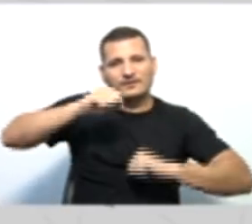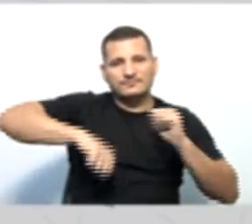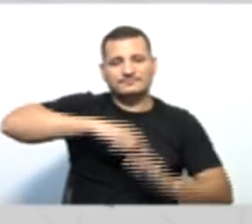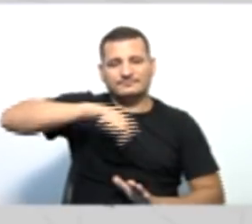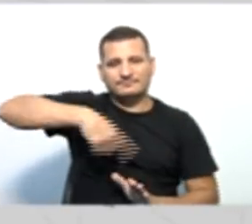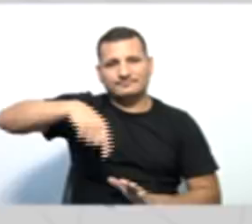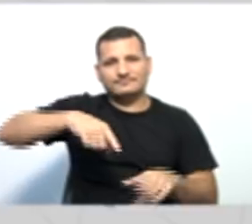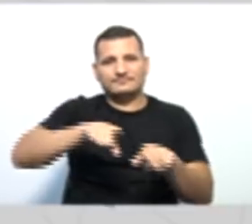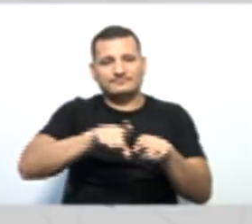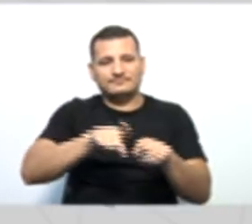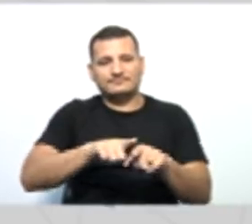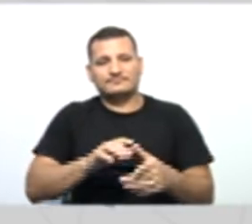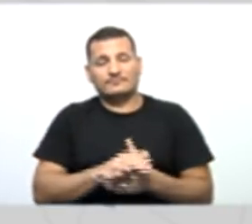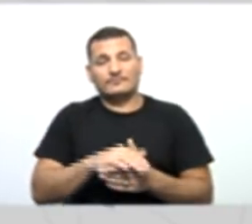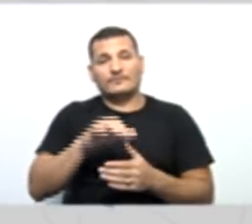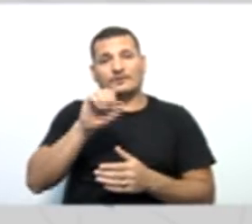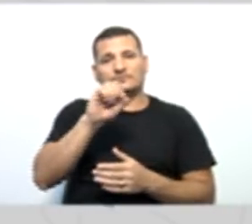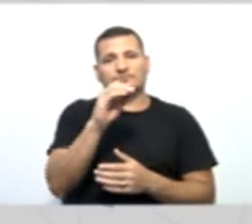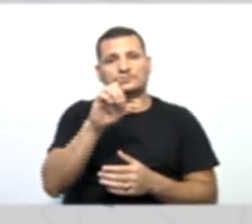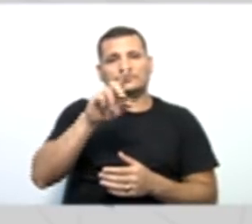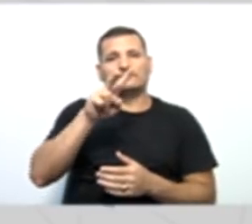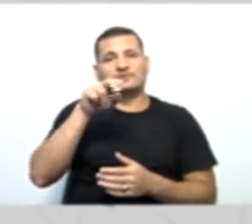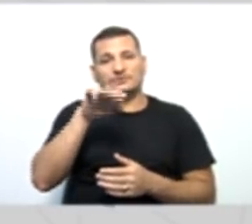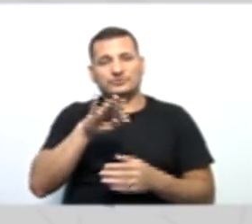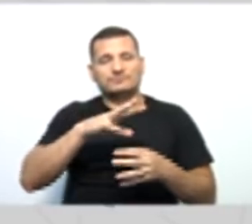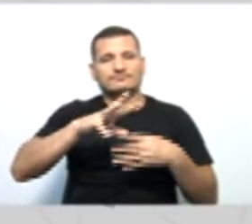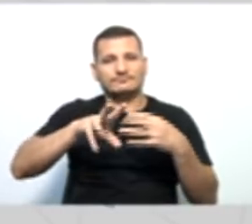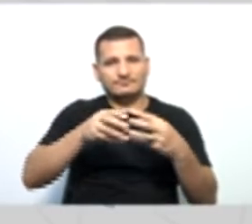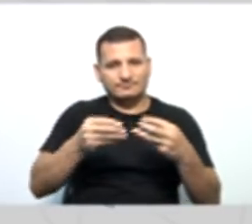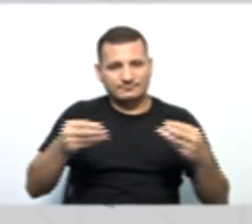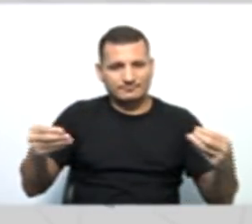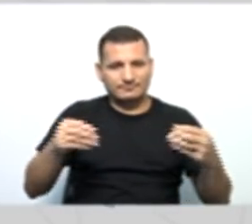Solventes organizacionais também tem tudo a ver com isso.